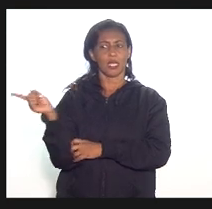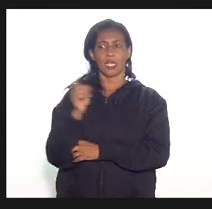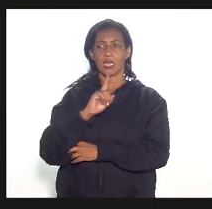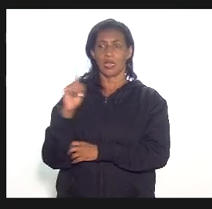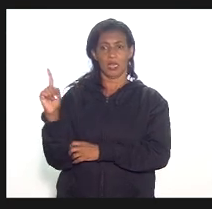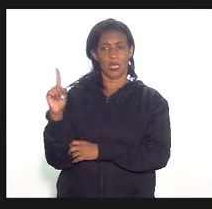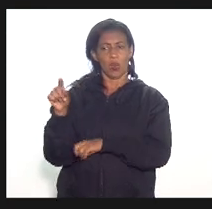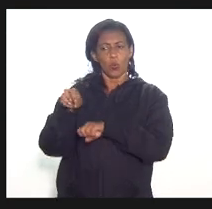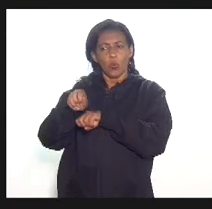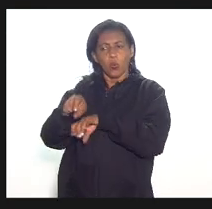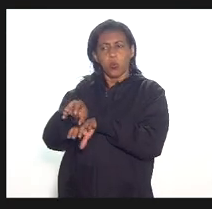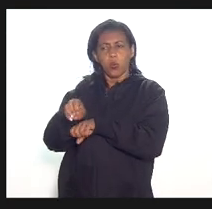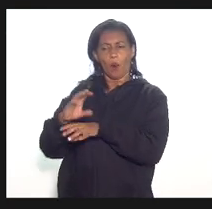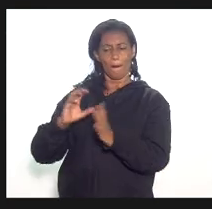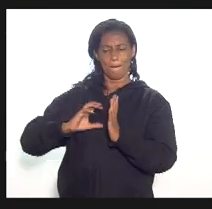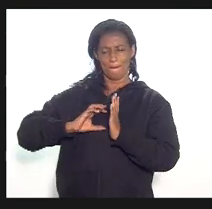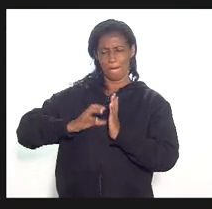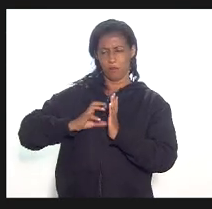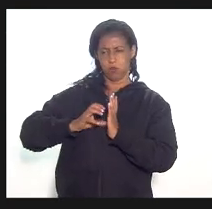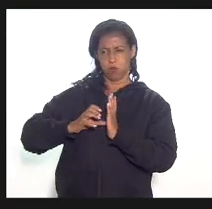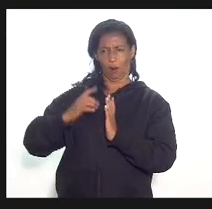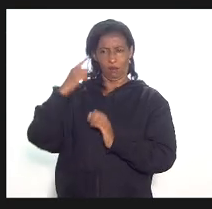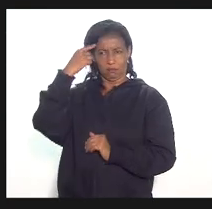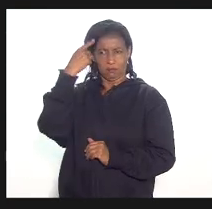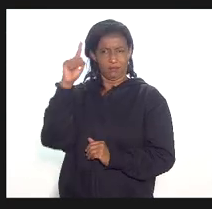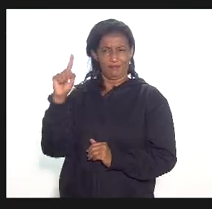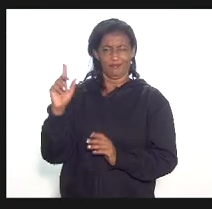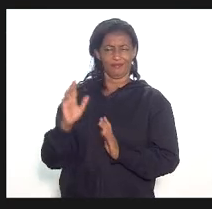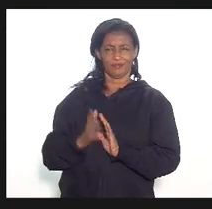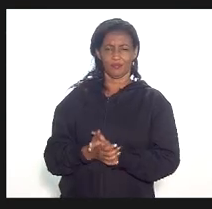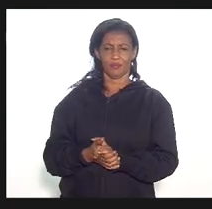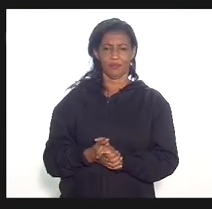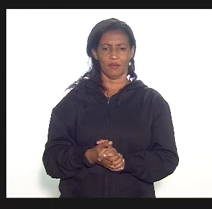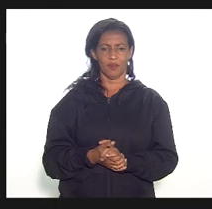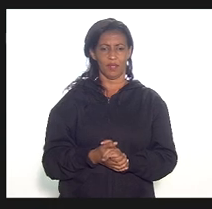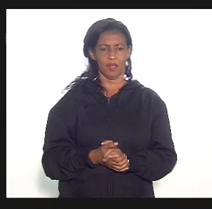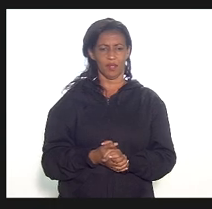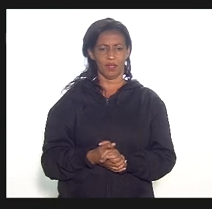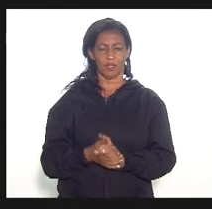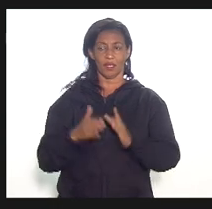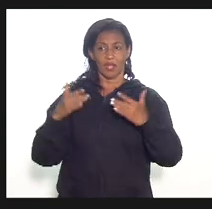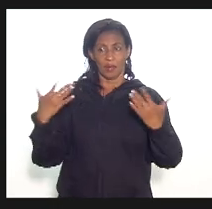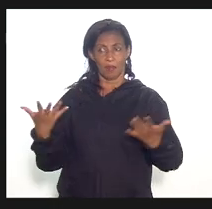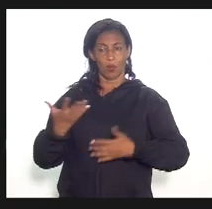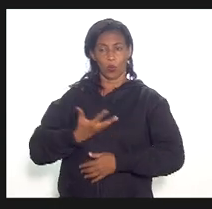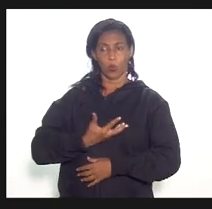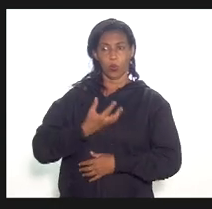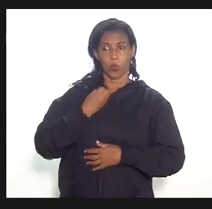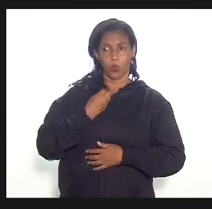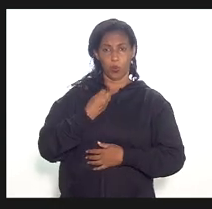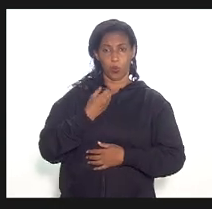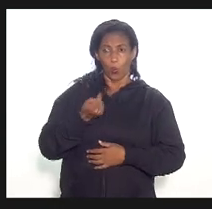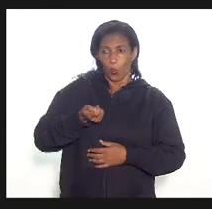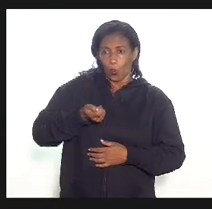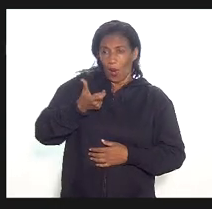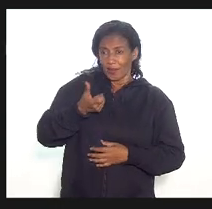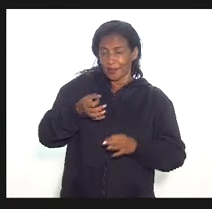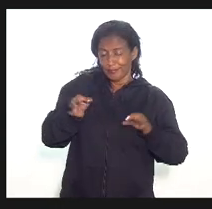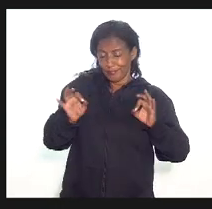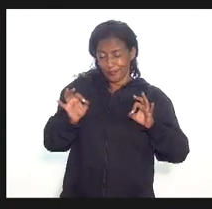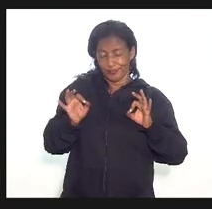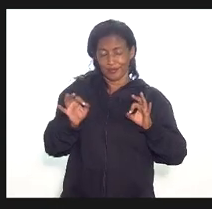doutrinação político ideológica e para surpresa de quase ninguém